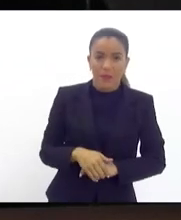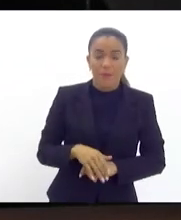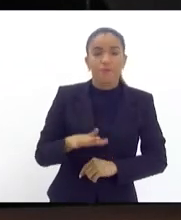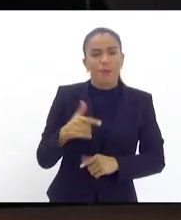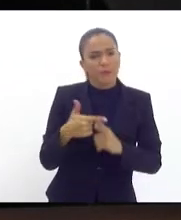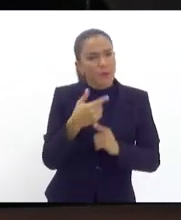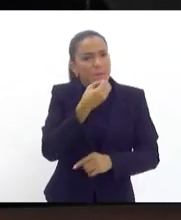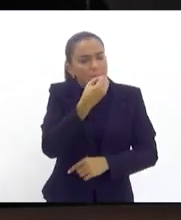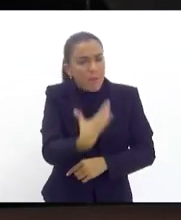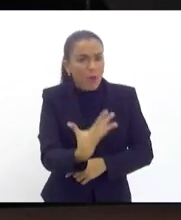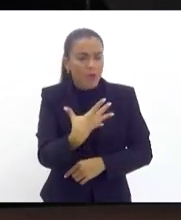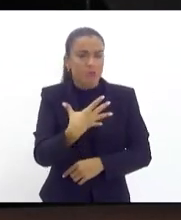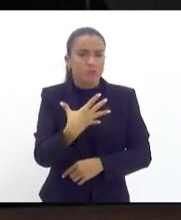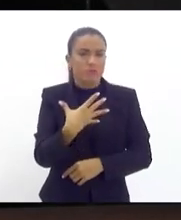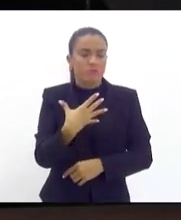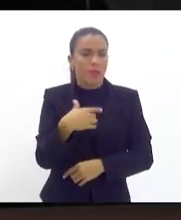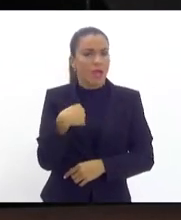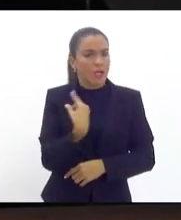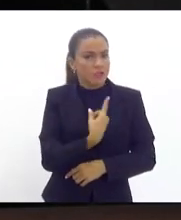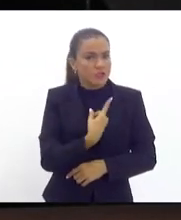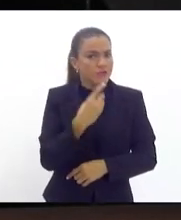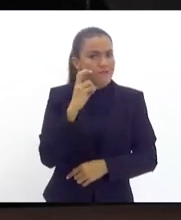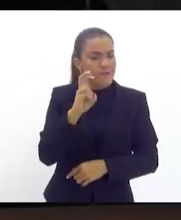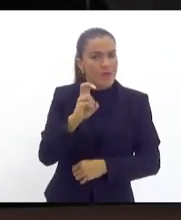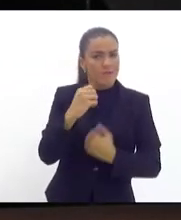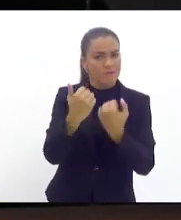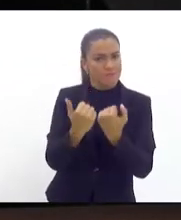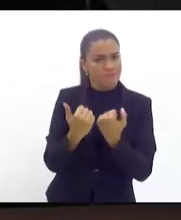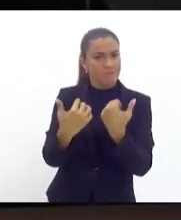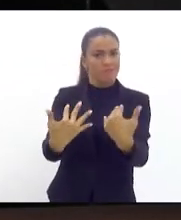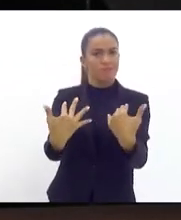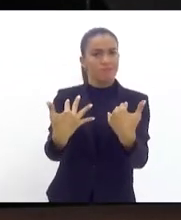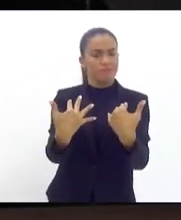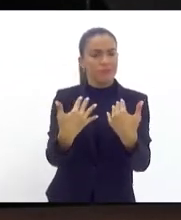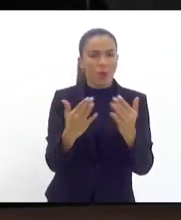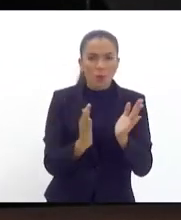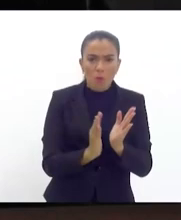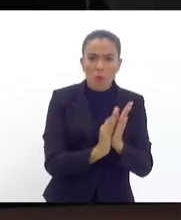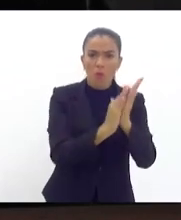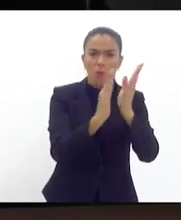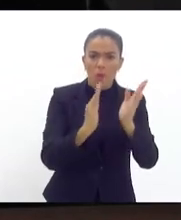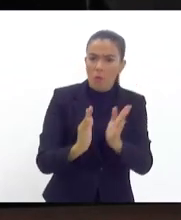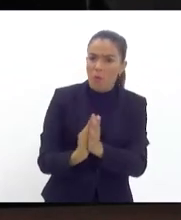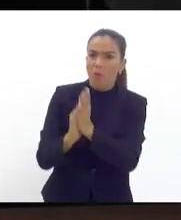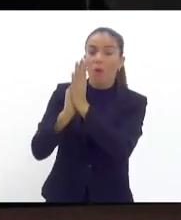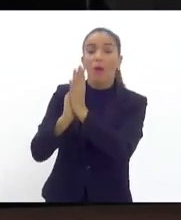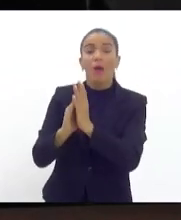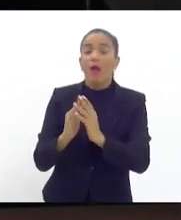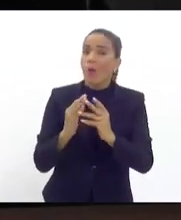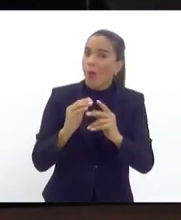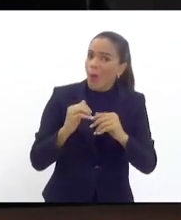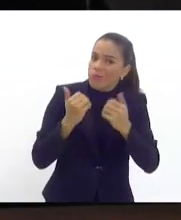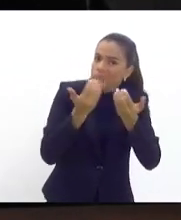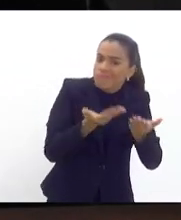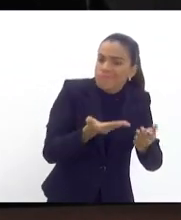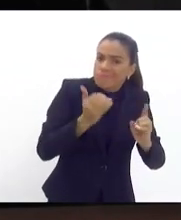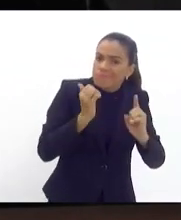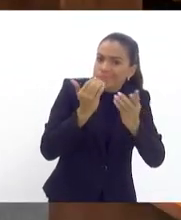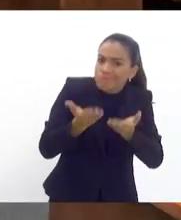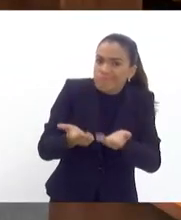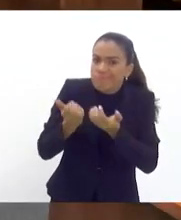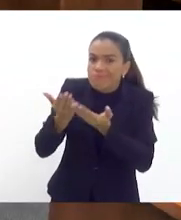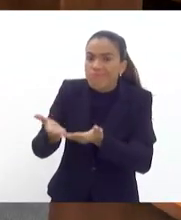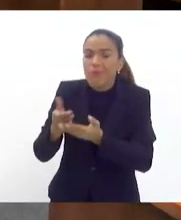é muito bom a gente vê aqui nas nessa audiência o reconhecimento da comunidade aos trabalhos que estão sendo